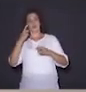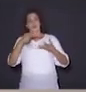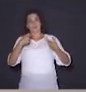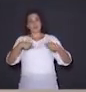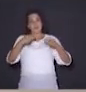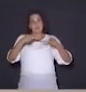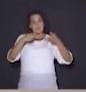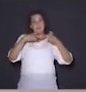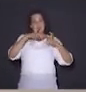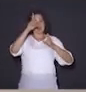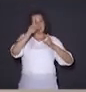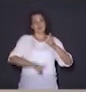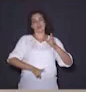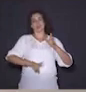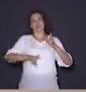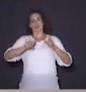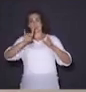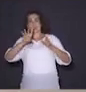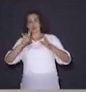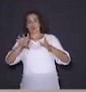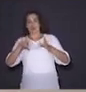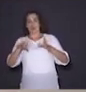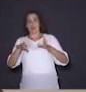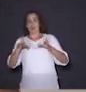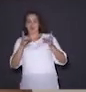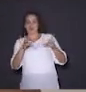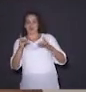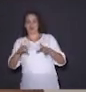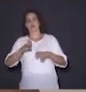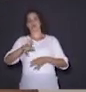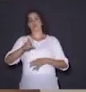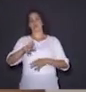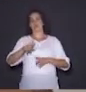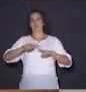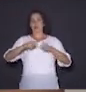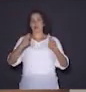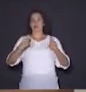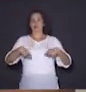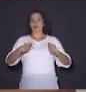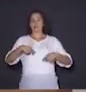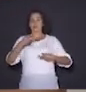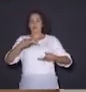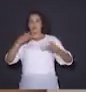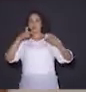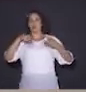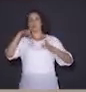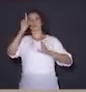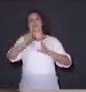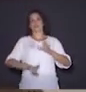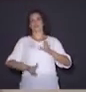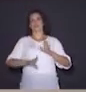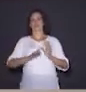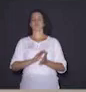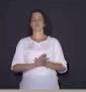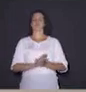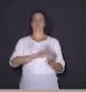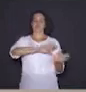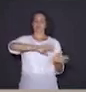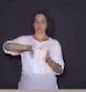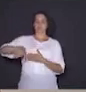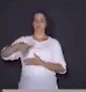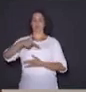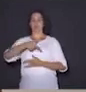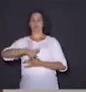de mercado em relação à segunda pergunta é que se era do cgi sim eu fui